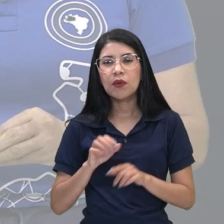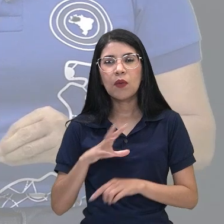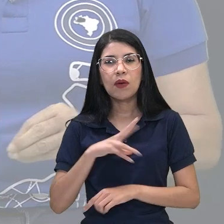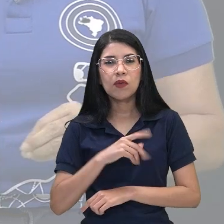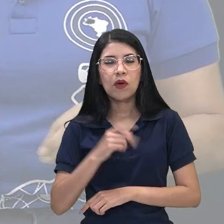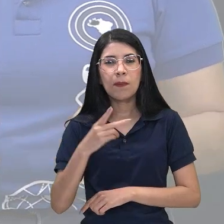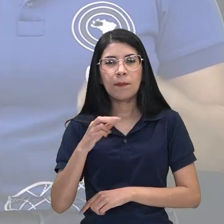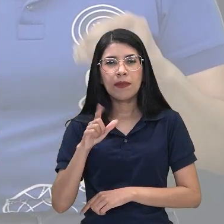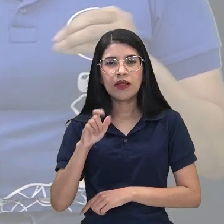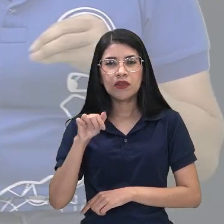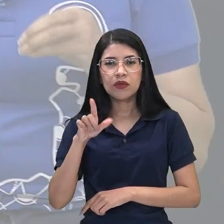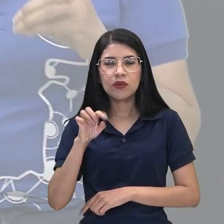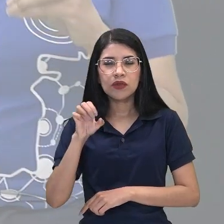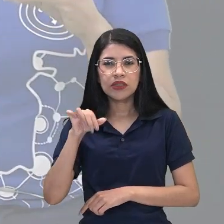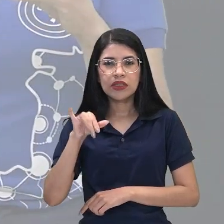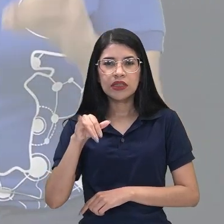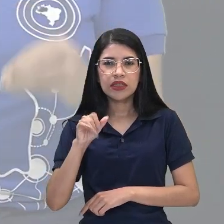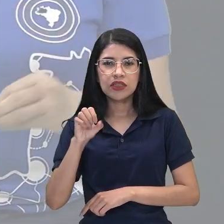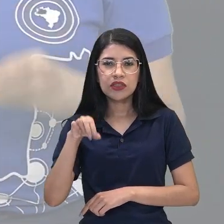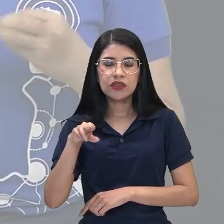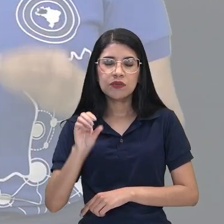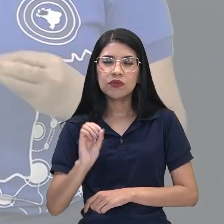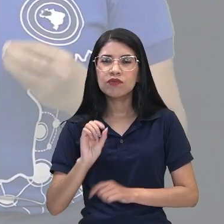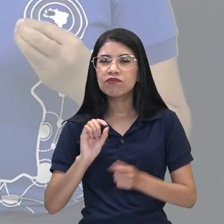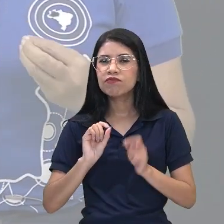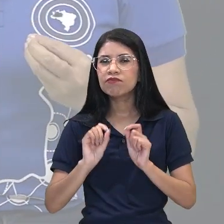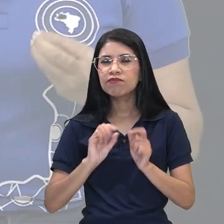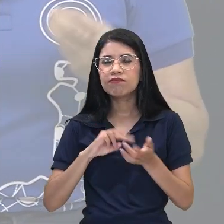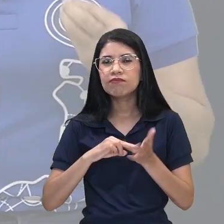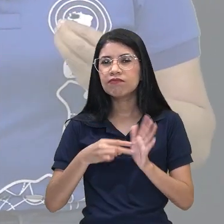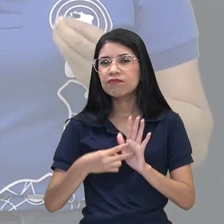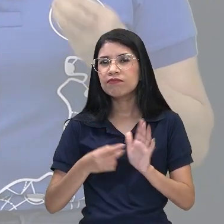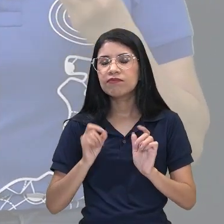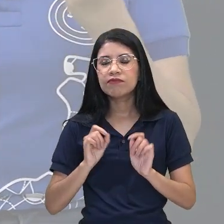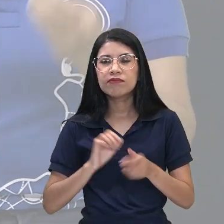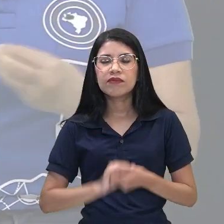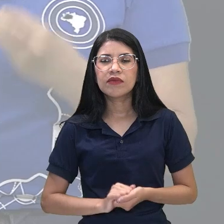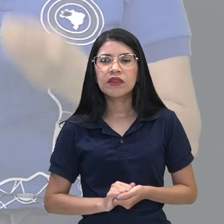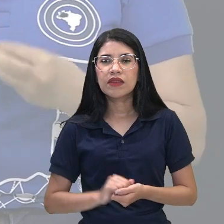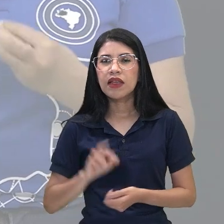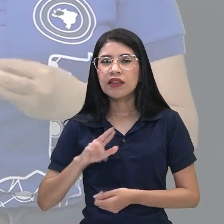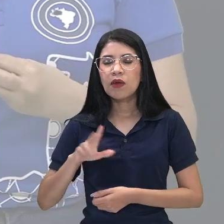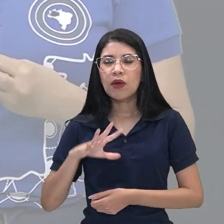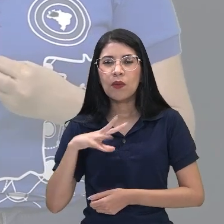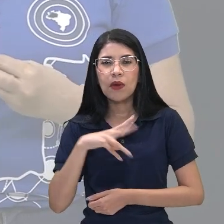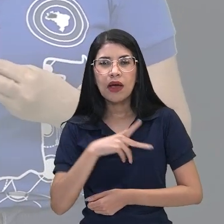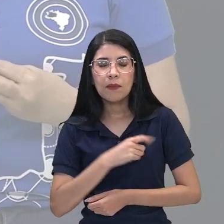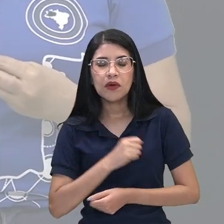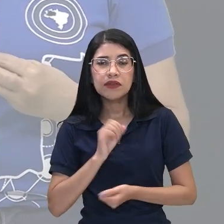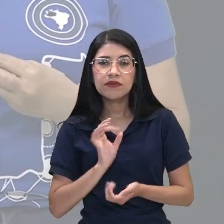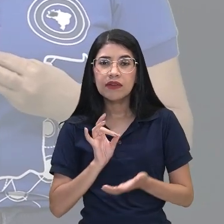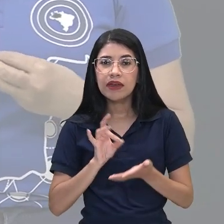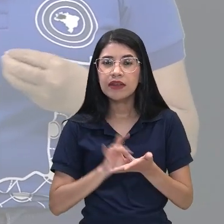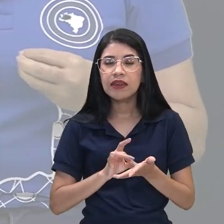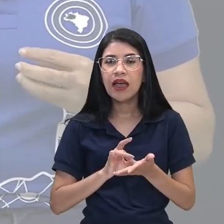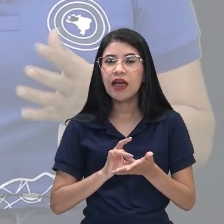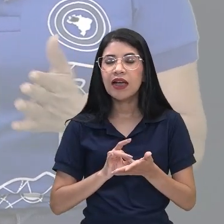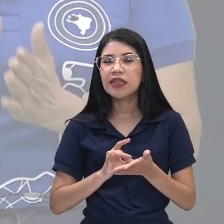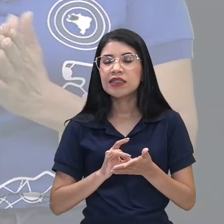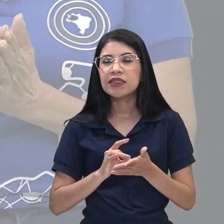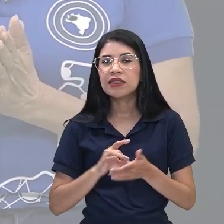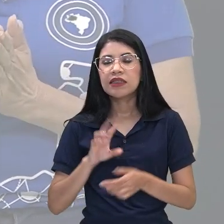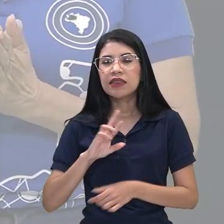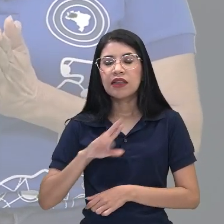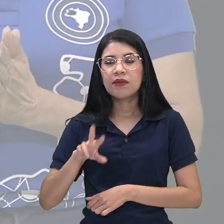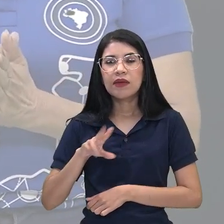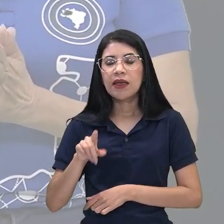neoplatonismo. Então, a idealização não é um amor mais físico, né? É